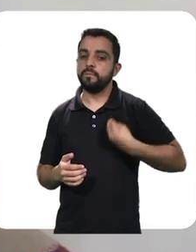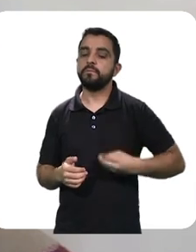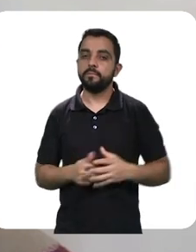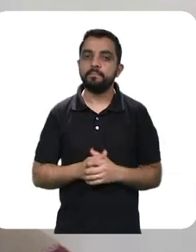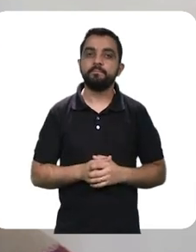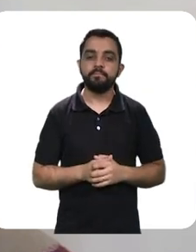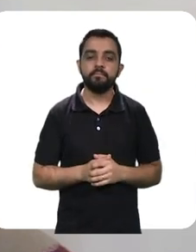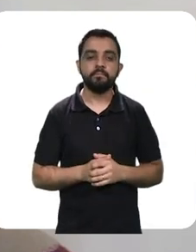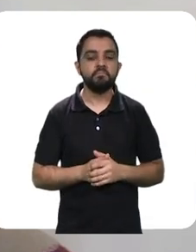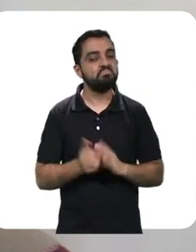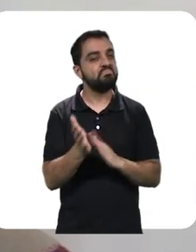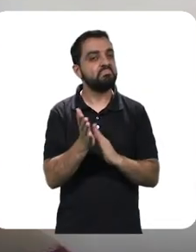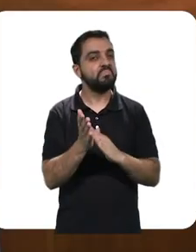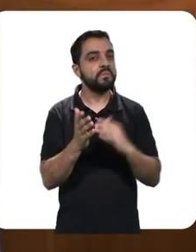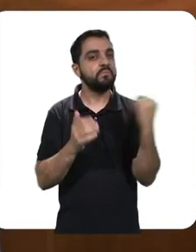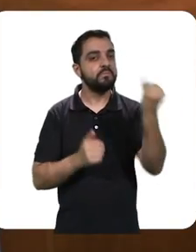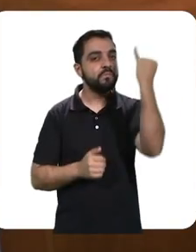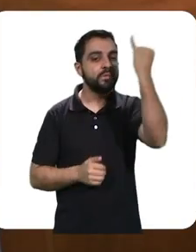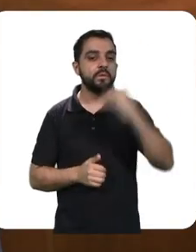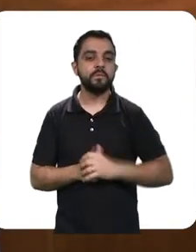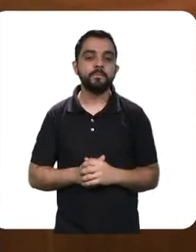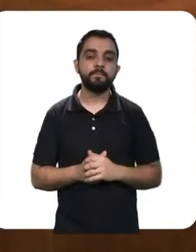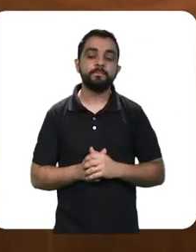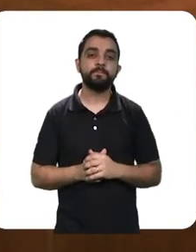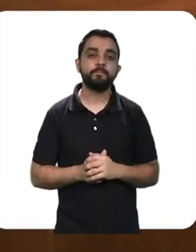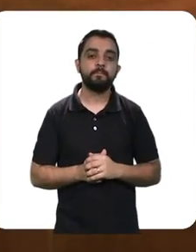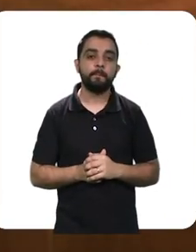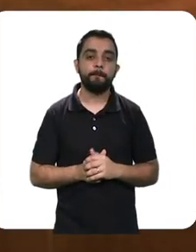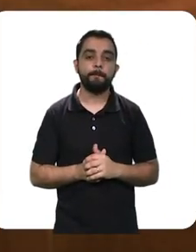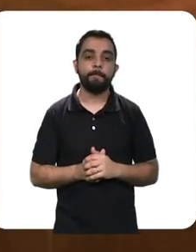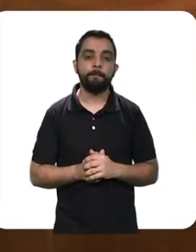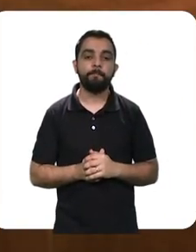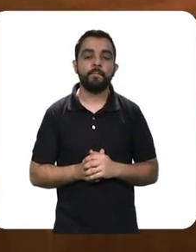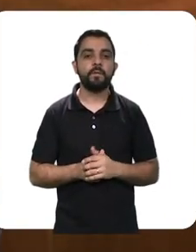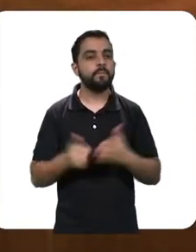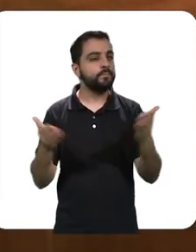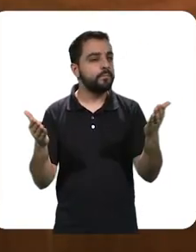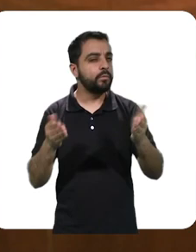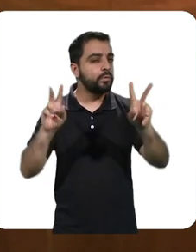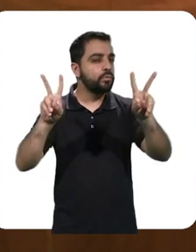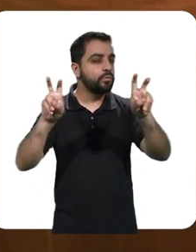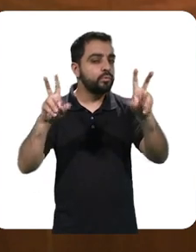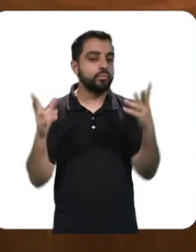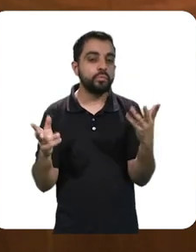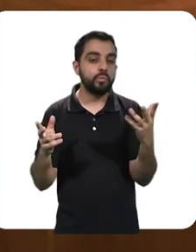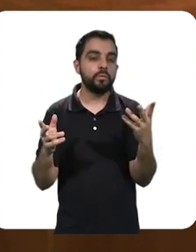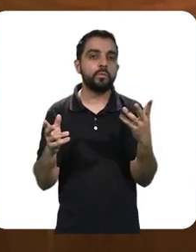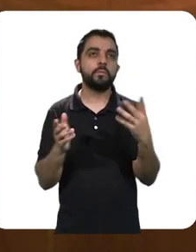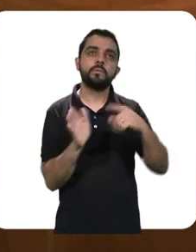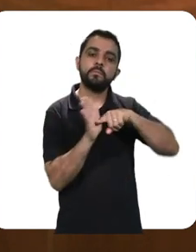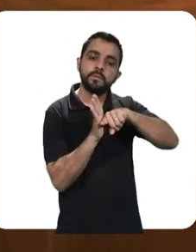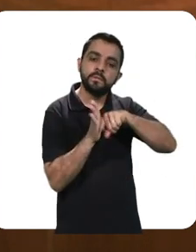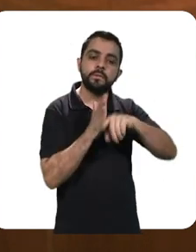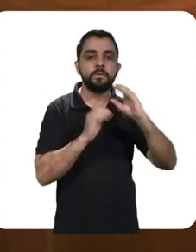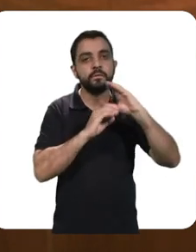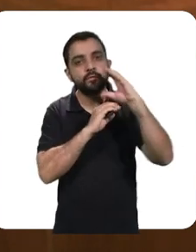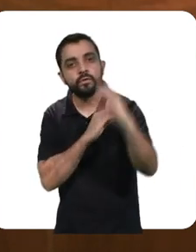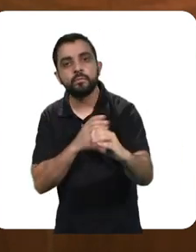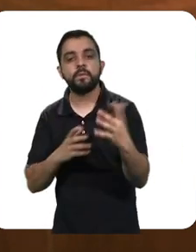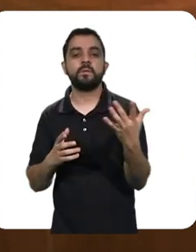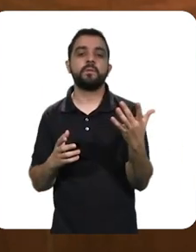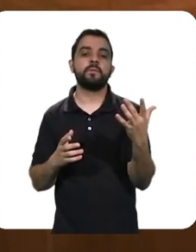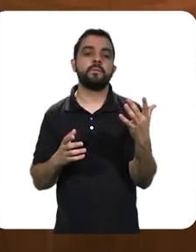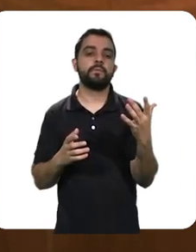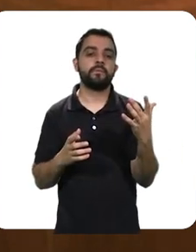momento. Parabéns. Agora, professor Davidson, falando um pouco dessa questão, né, de investimentos em pesquisa, eu acho que